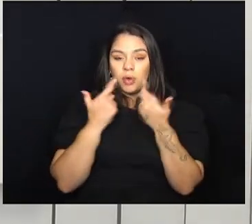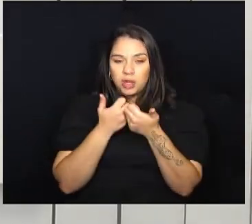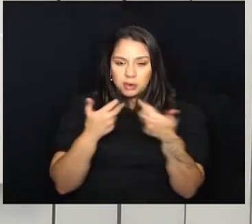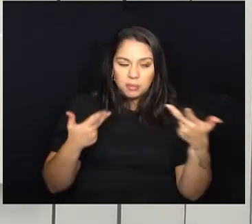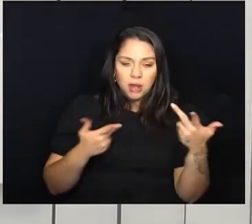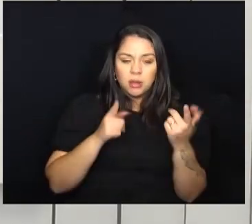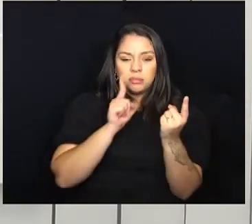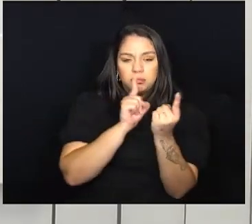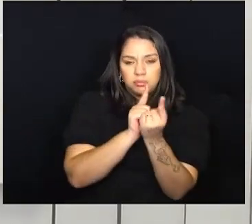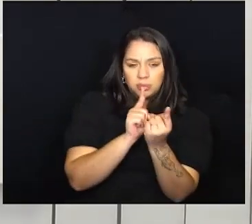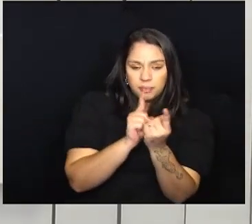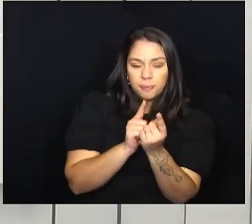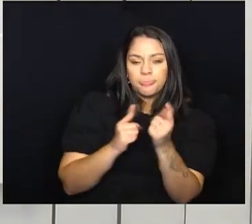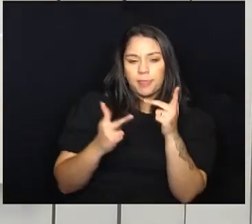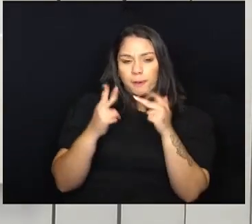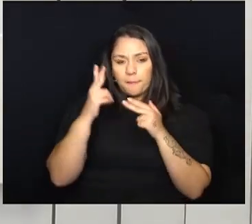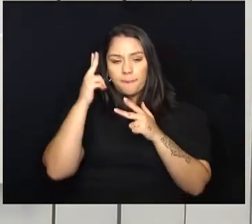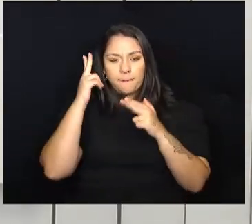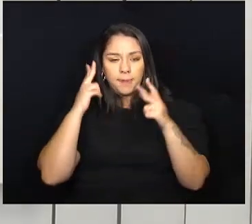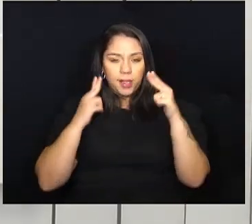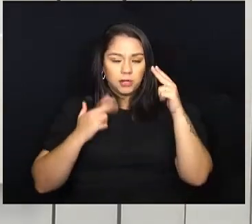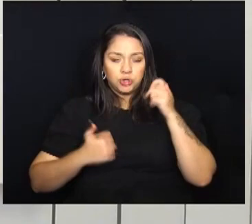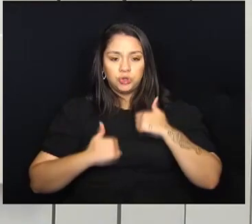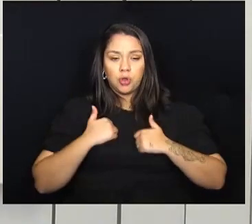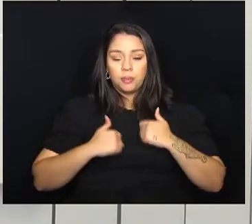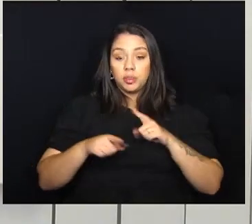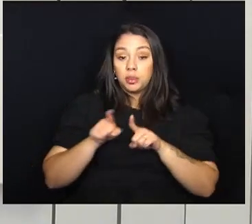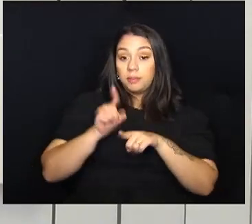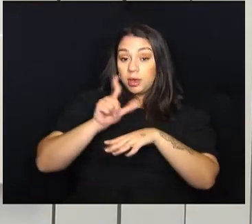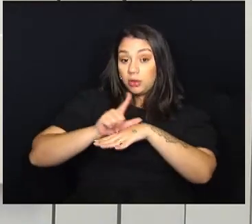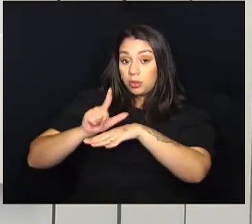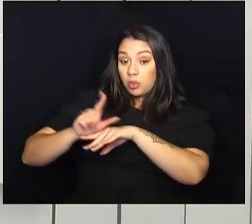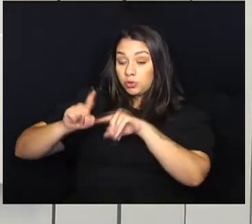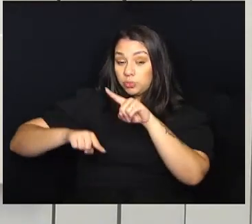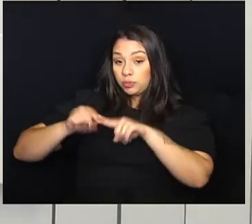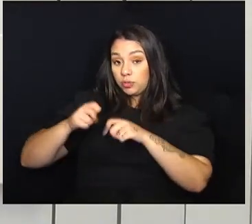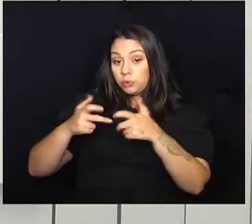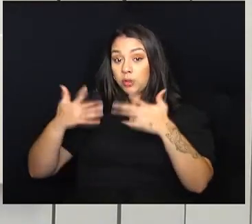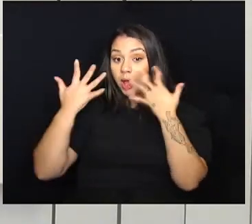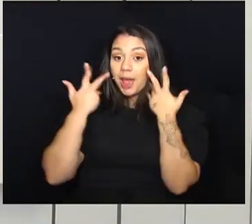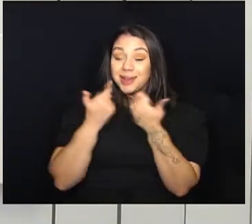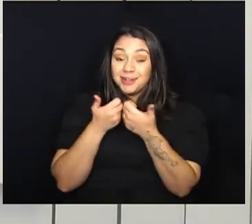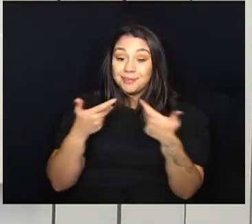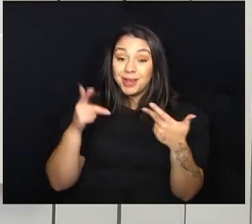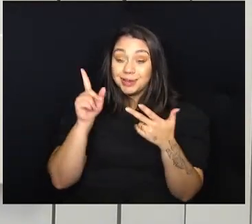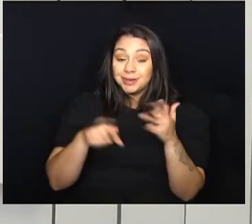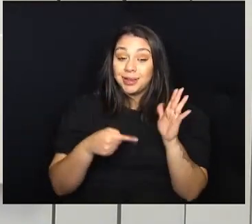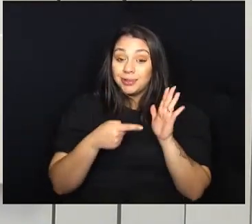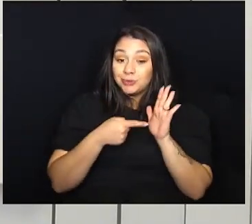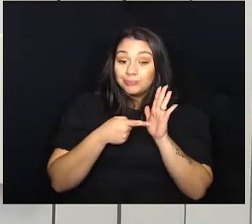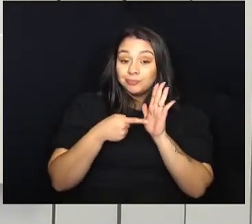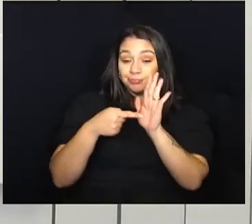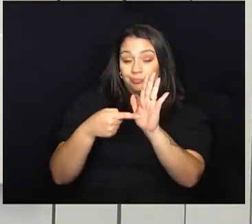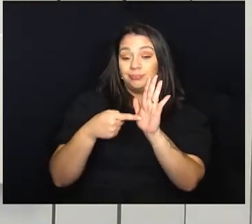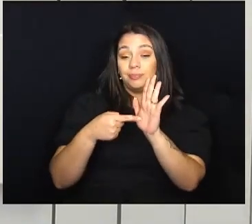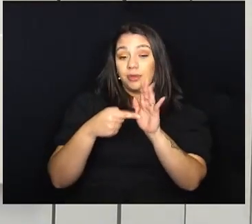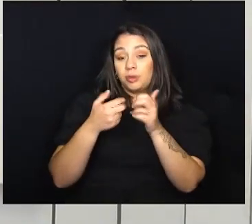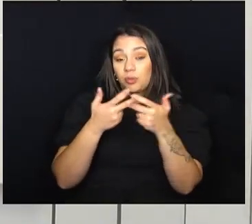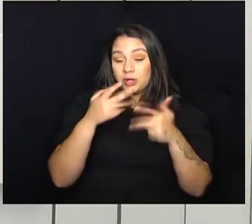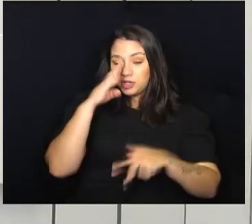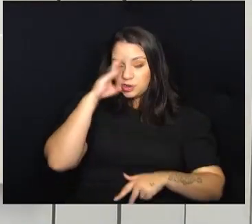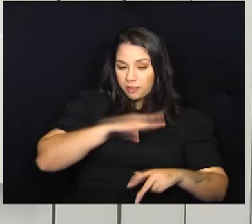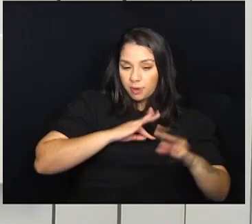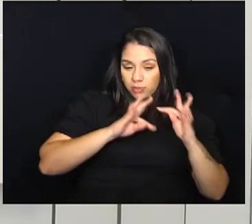pet shops, lojas de produtos animais, a reportarem casos de indícios de maus tratos às